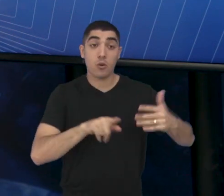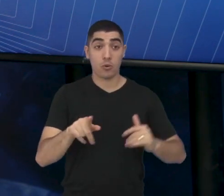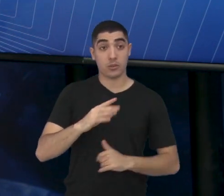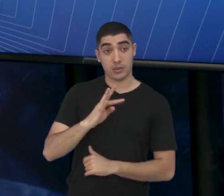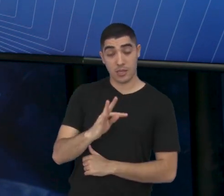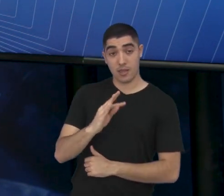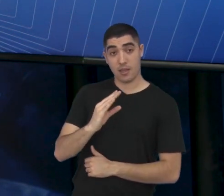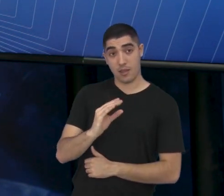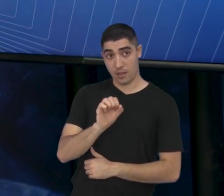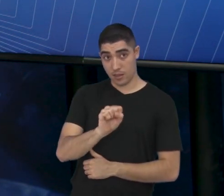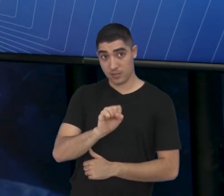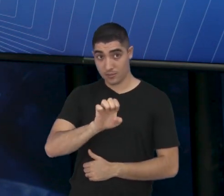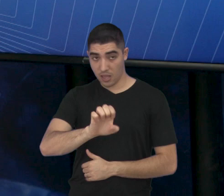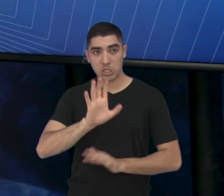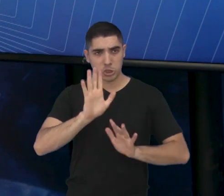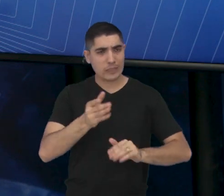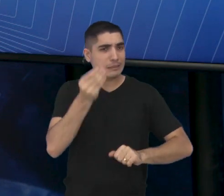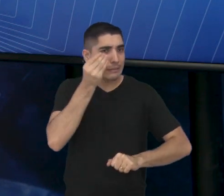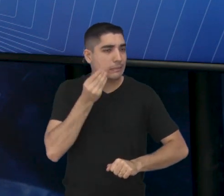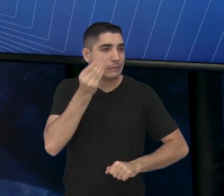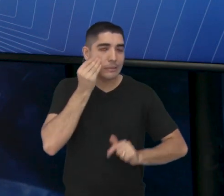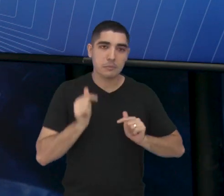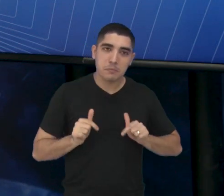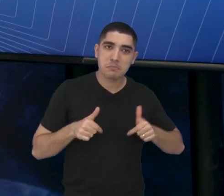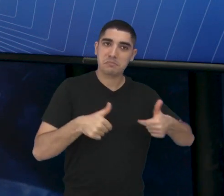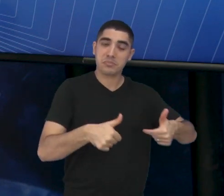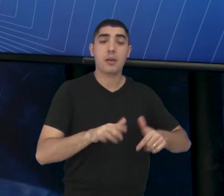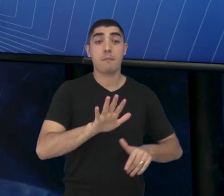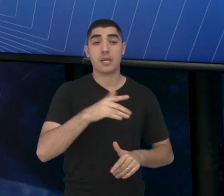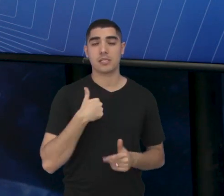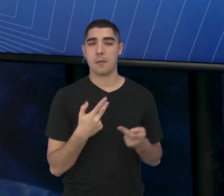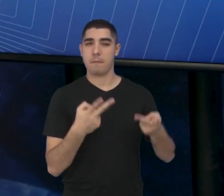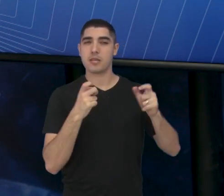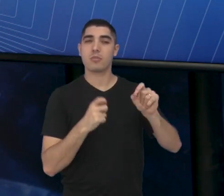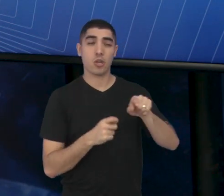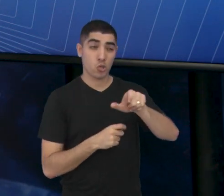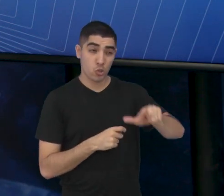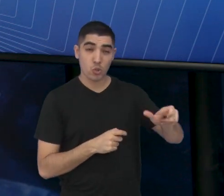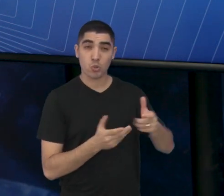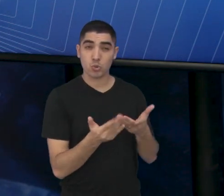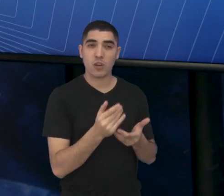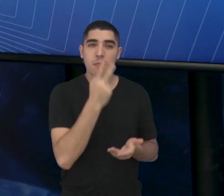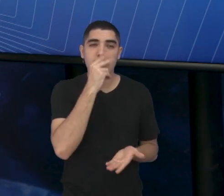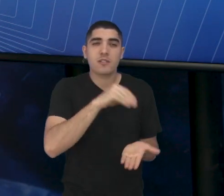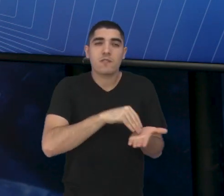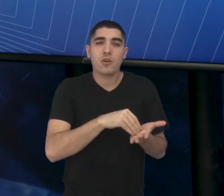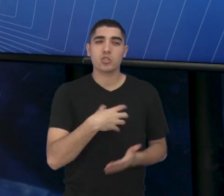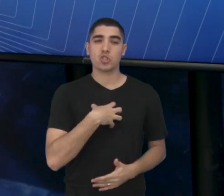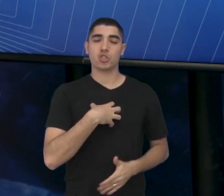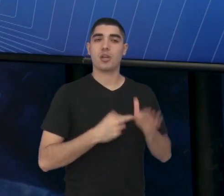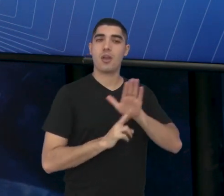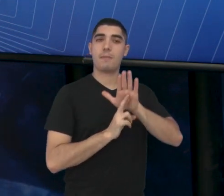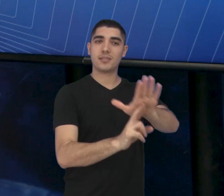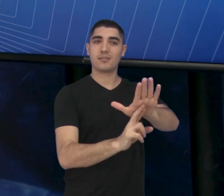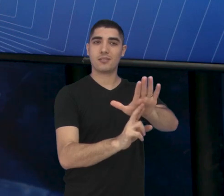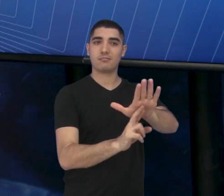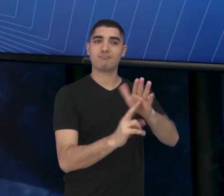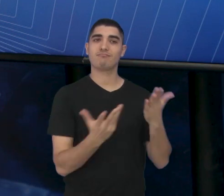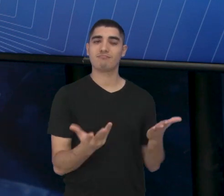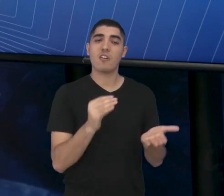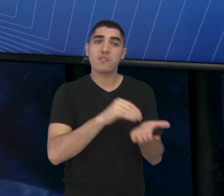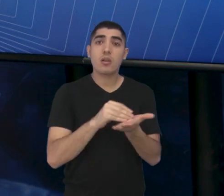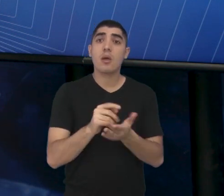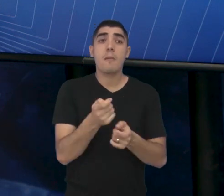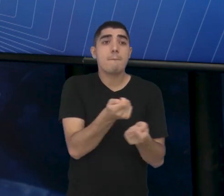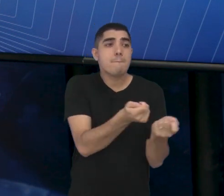próprio TSE já faz. O que acontece, por exemplo, é que eu acho que muitas vezes o jovem não se sente representado. A gente não tem uma